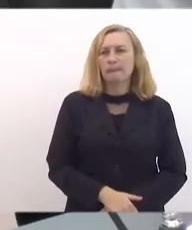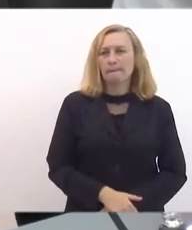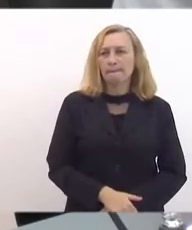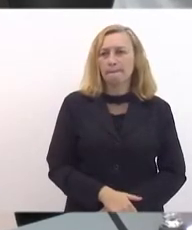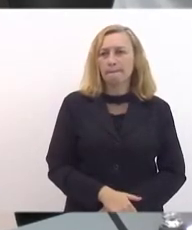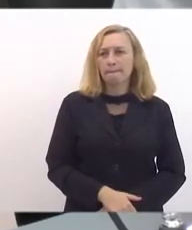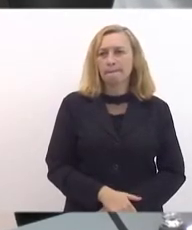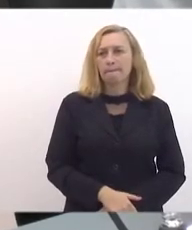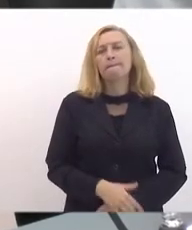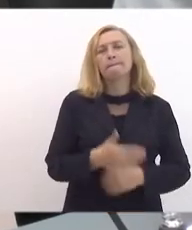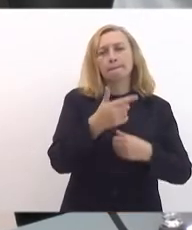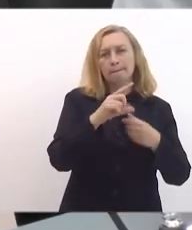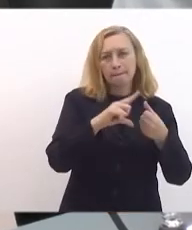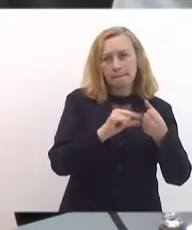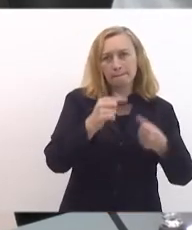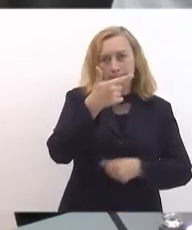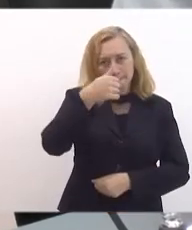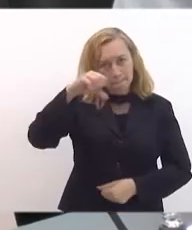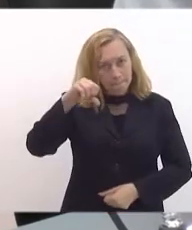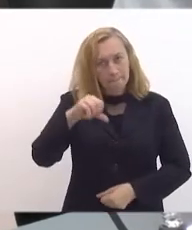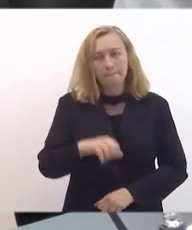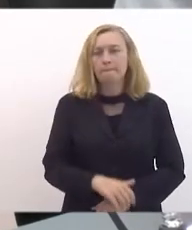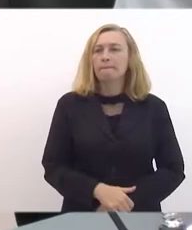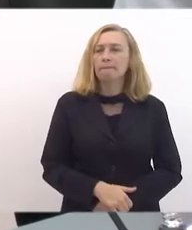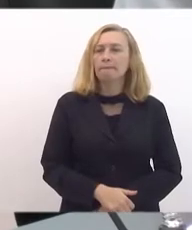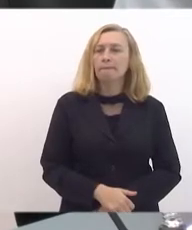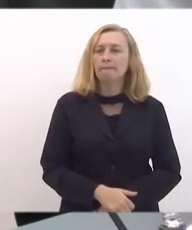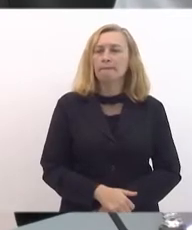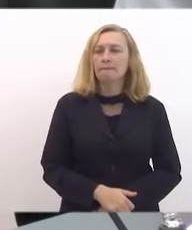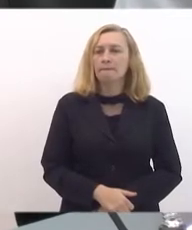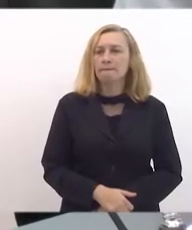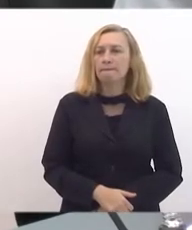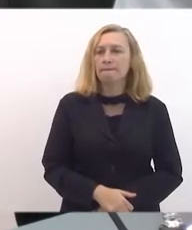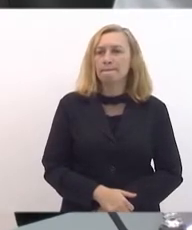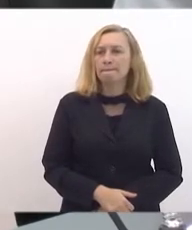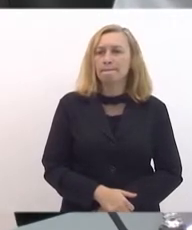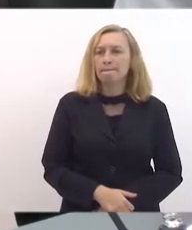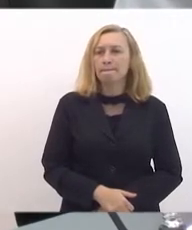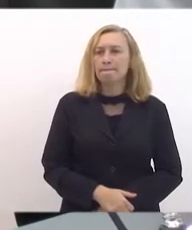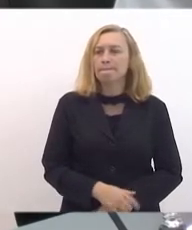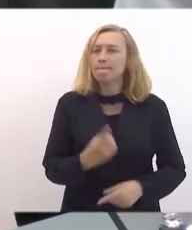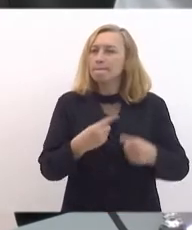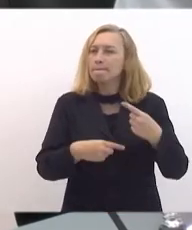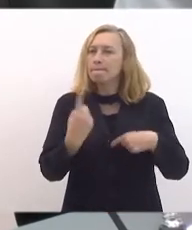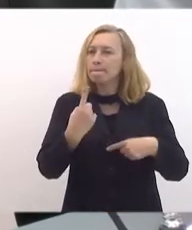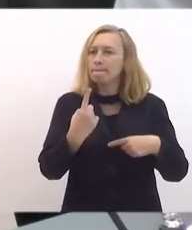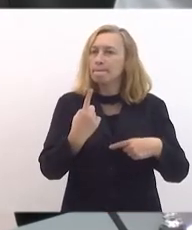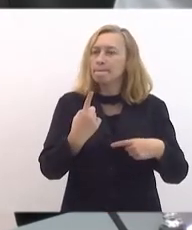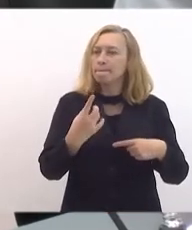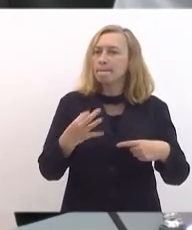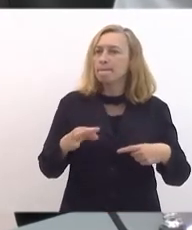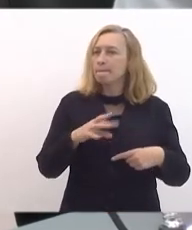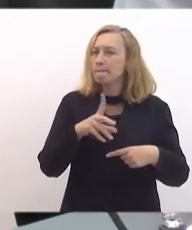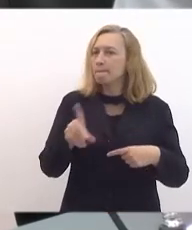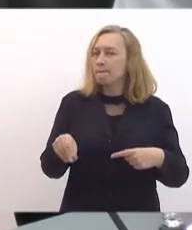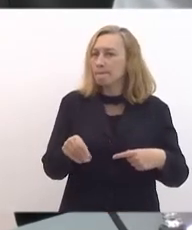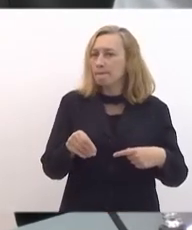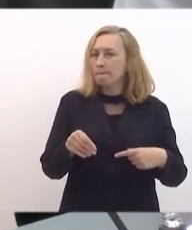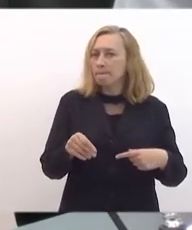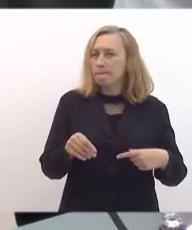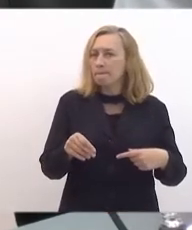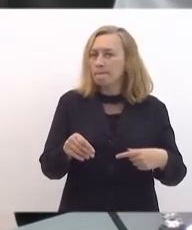o artigo 19 que em tese seria para superar as contradições e